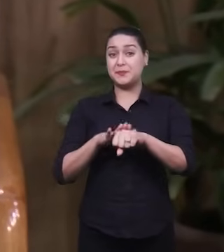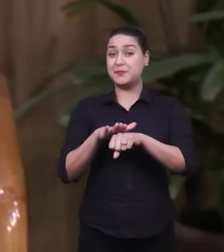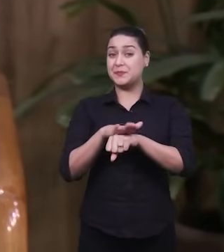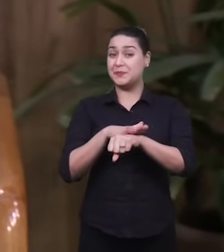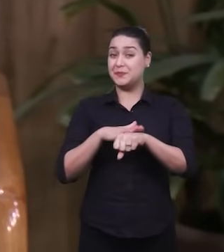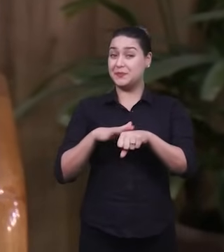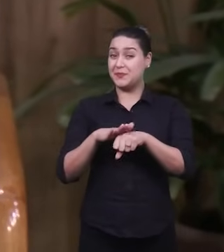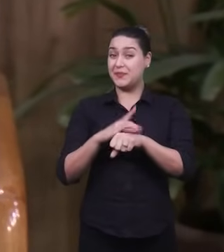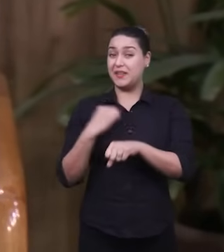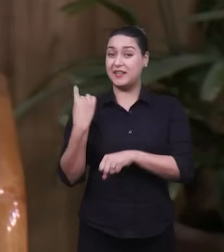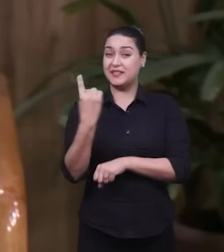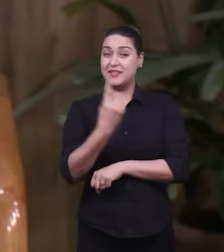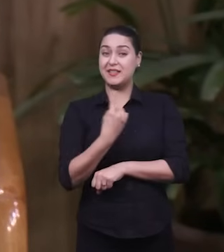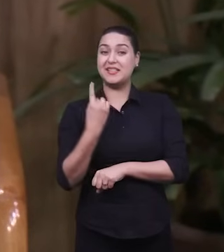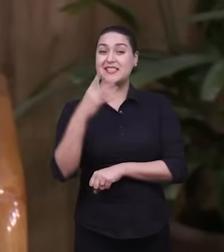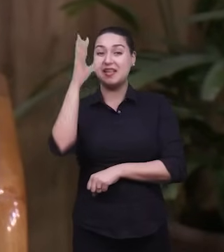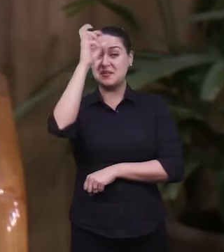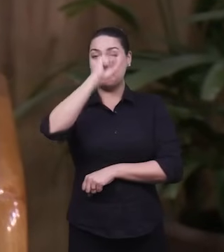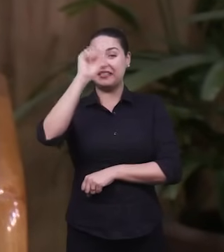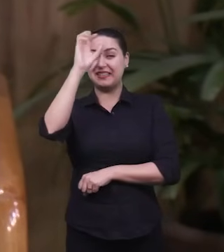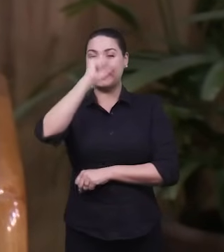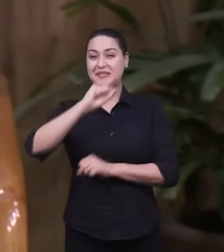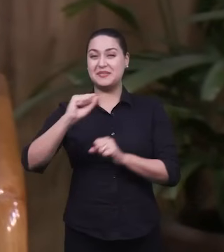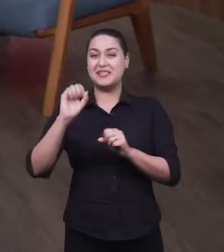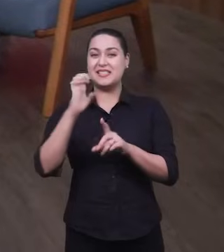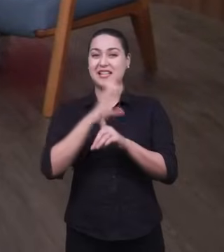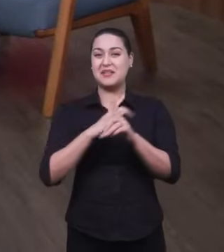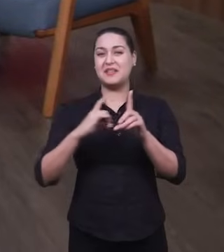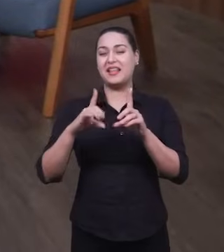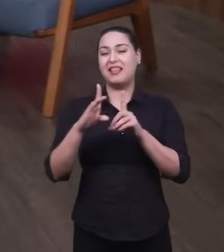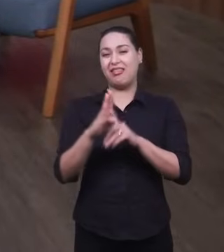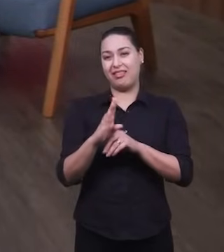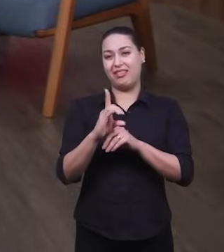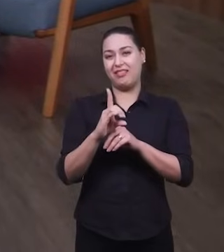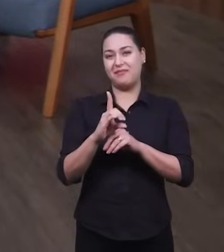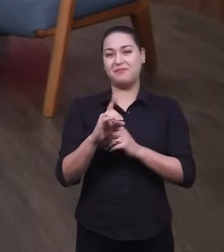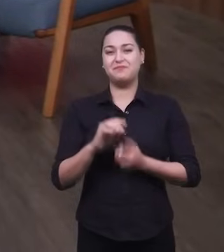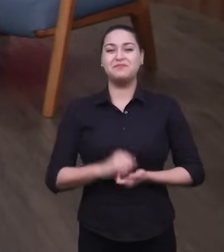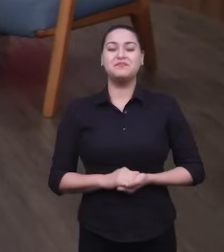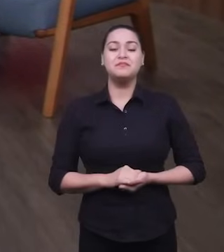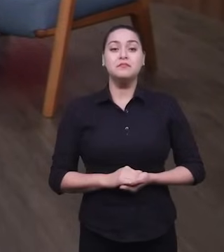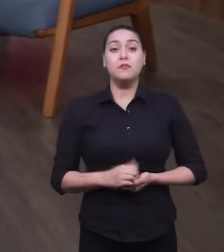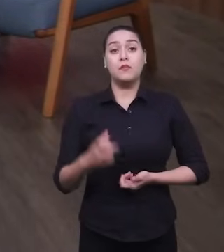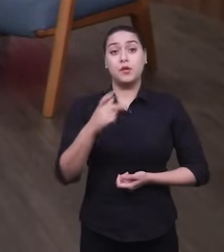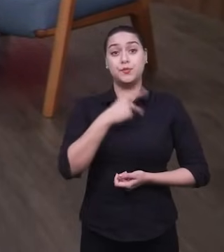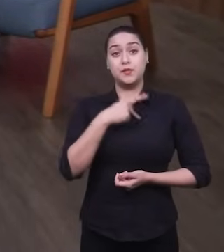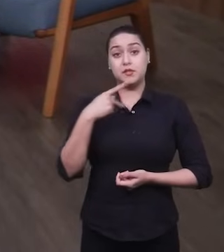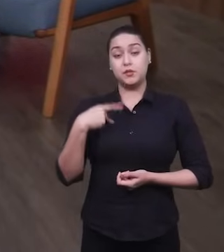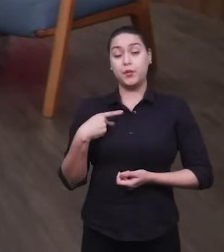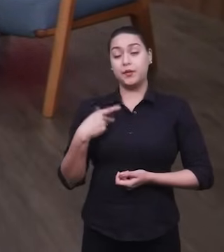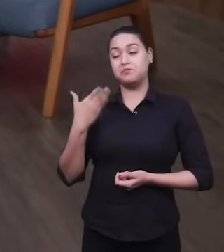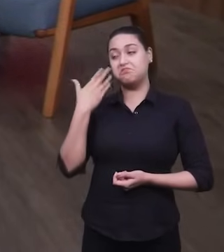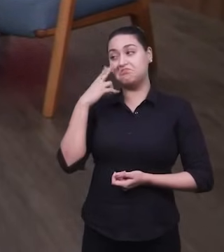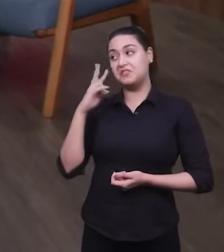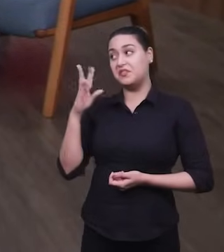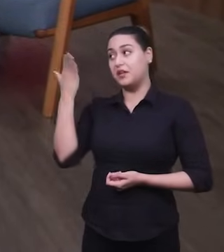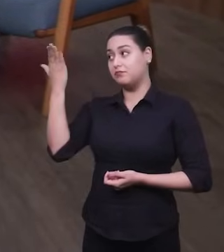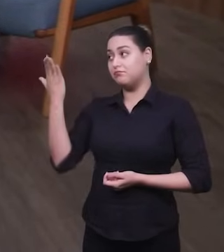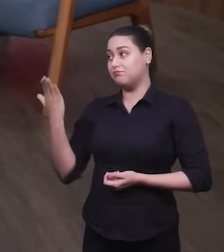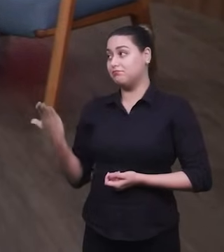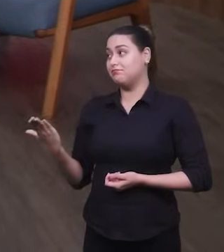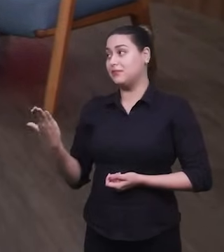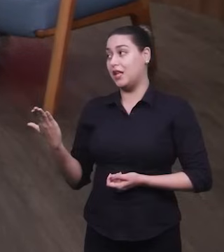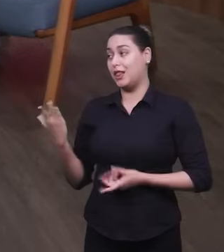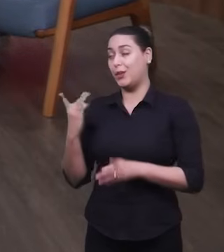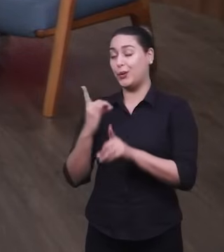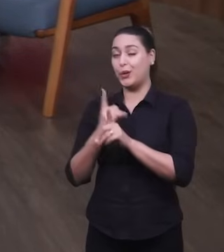conversa, aquilo que nós aprendemos na Escola Bíblica Dominical. E agora você vê os pastores que estamos aqui nesse